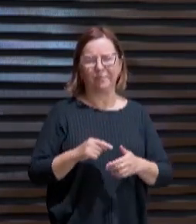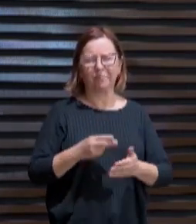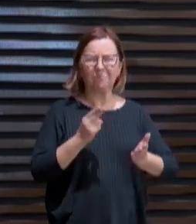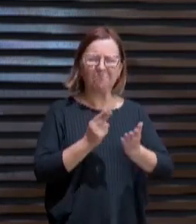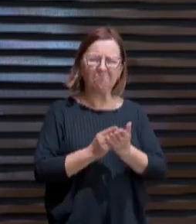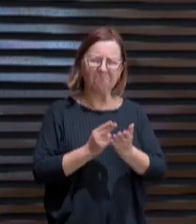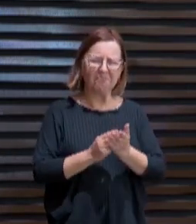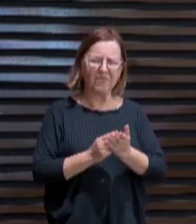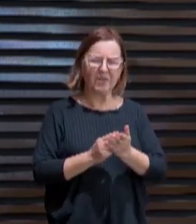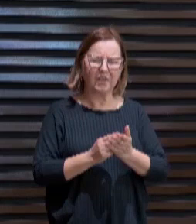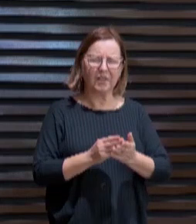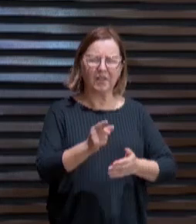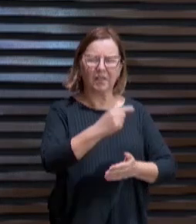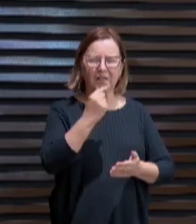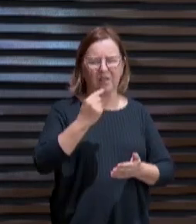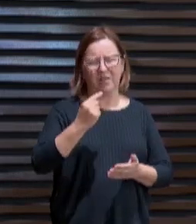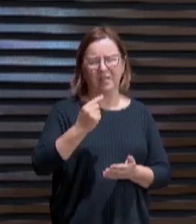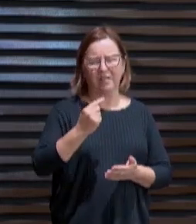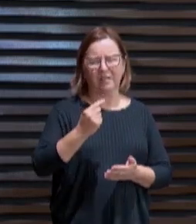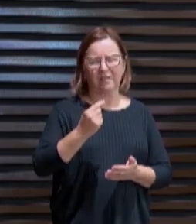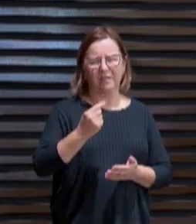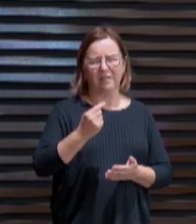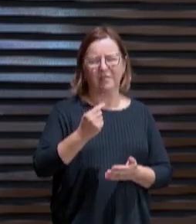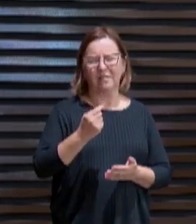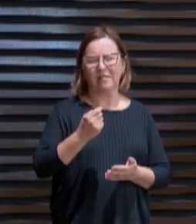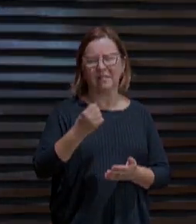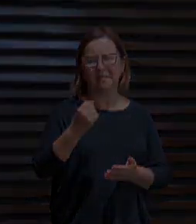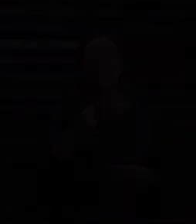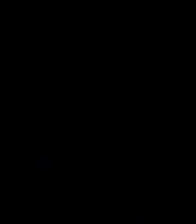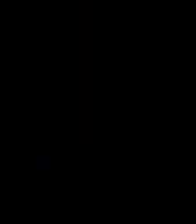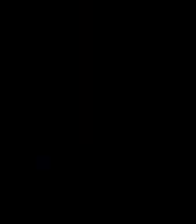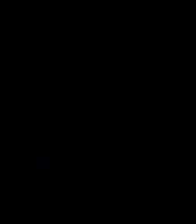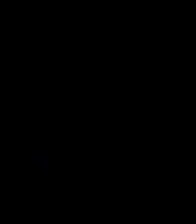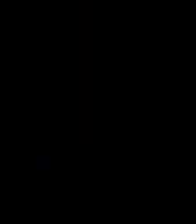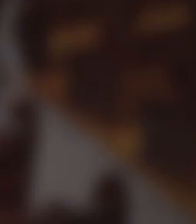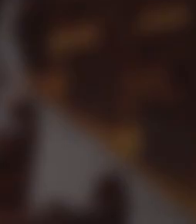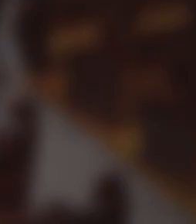própria vida, meu Pai. E o povo de Deus diz amém. Amém.